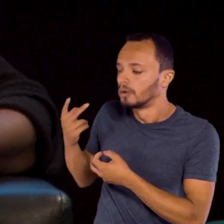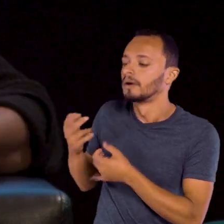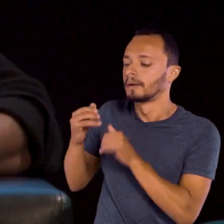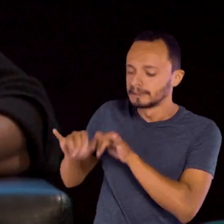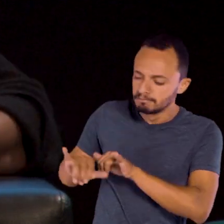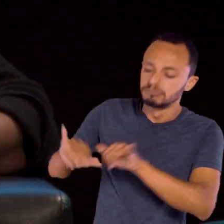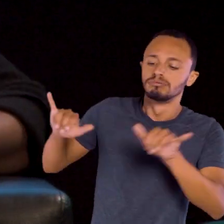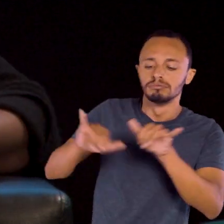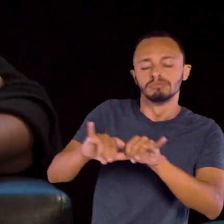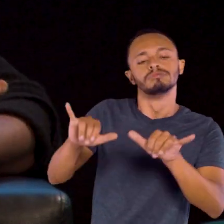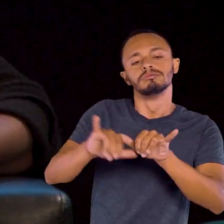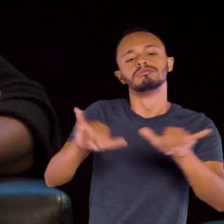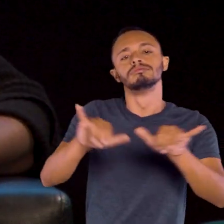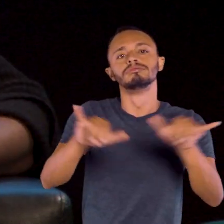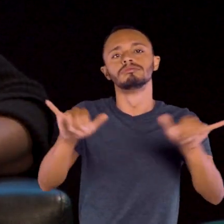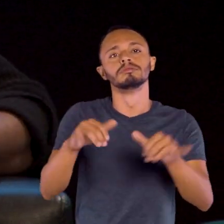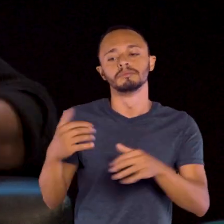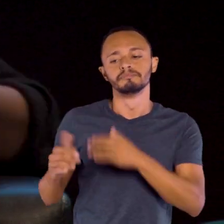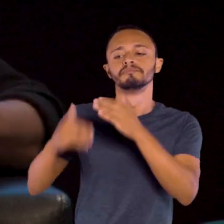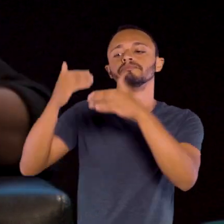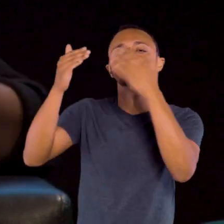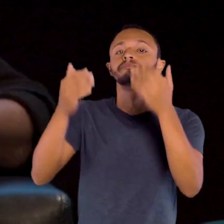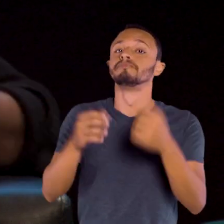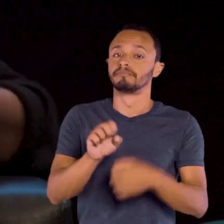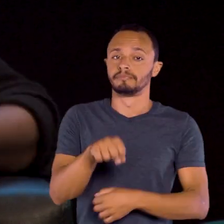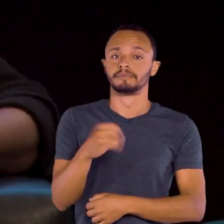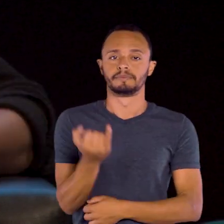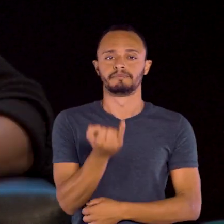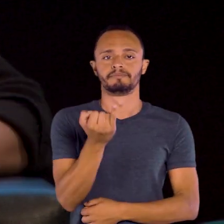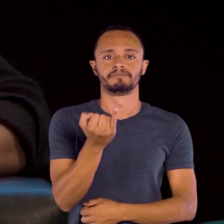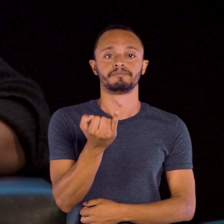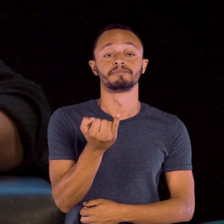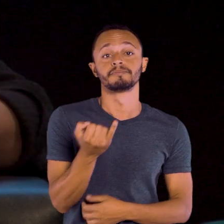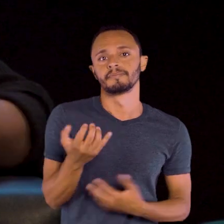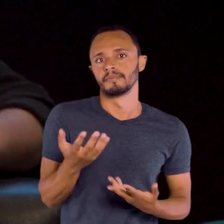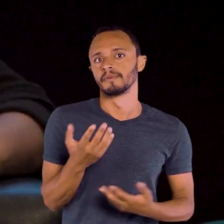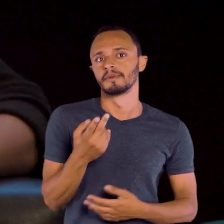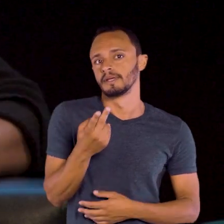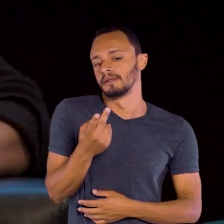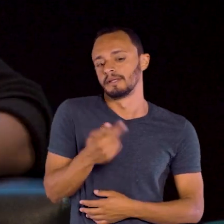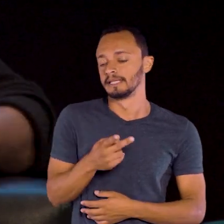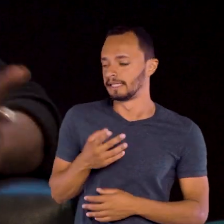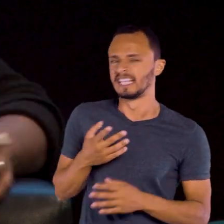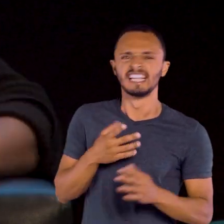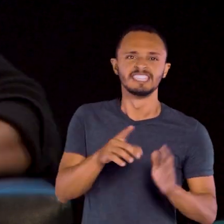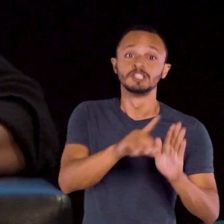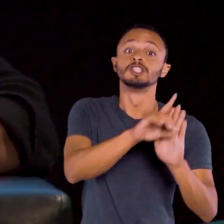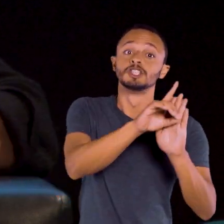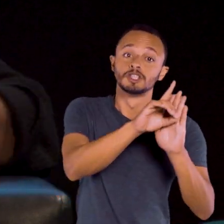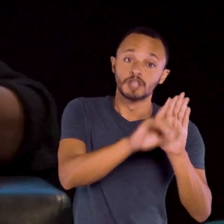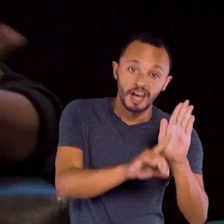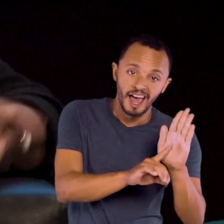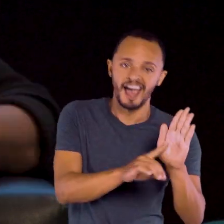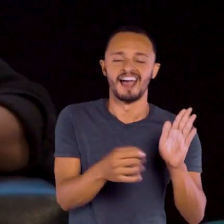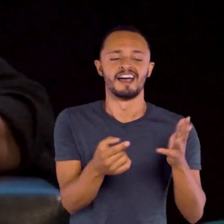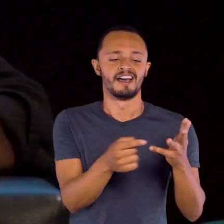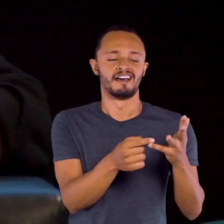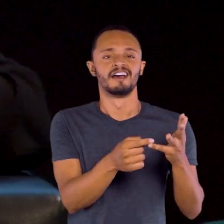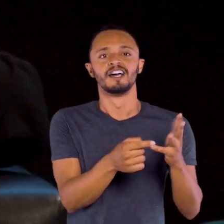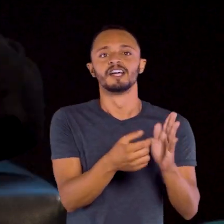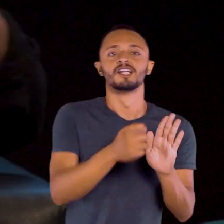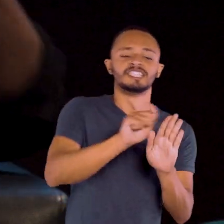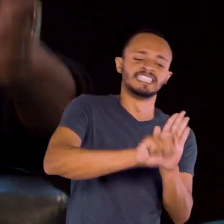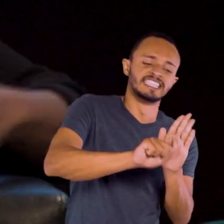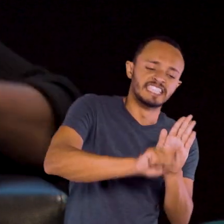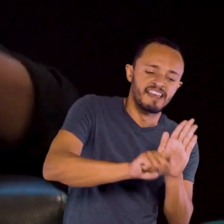de outros. A gente precisa ter esse protagonismo. E ele escreve fericamente, né? Ele tem dicionários e um monte de romances